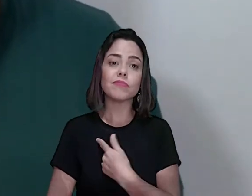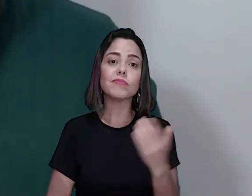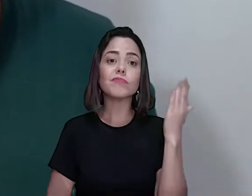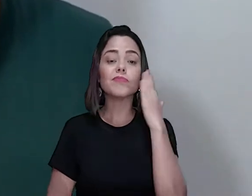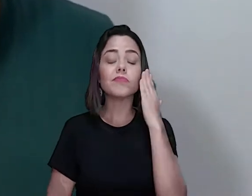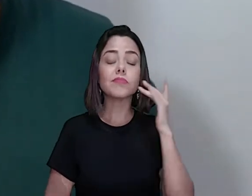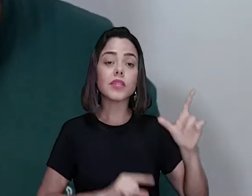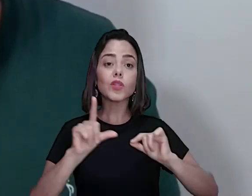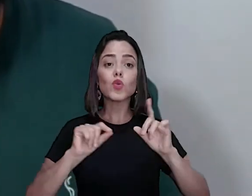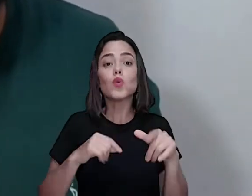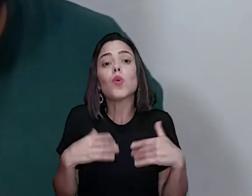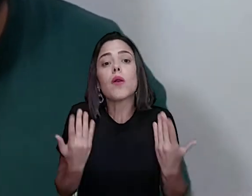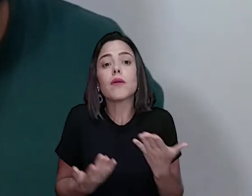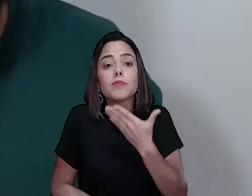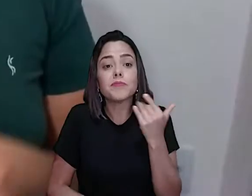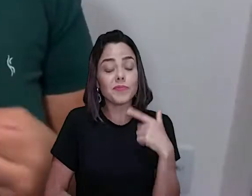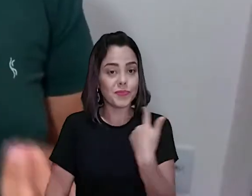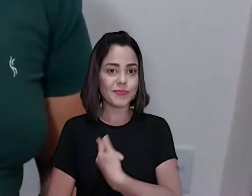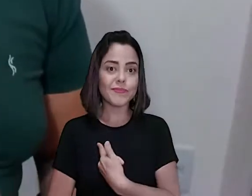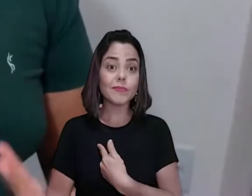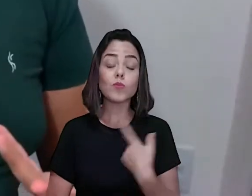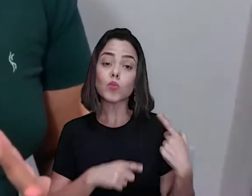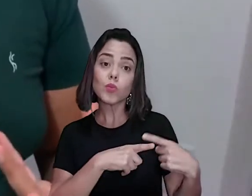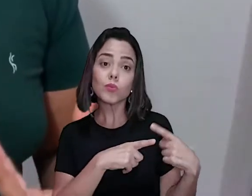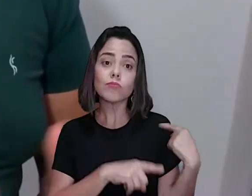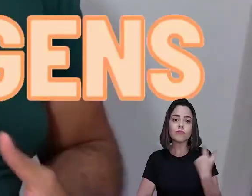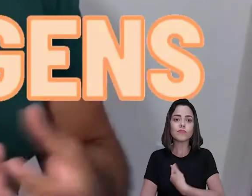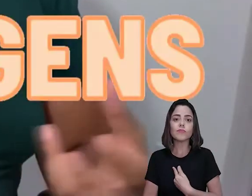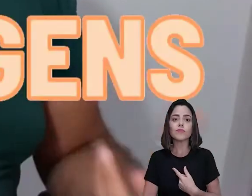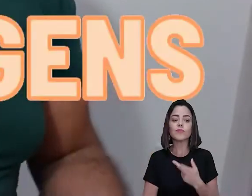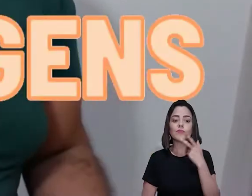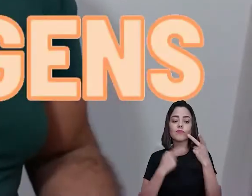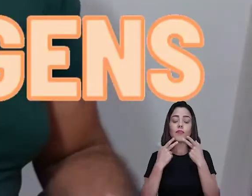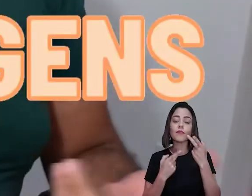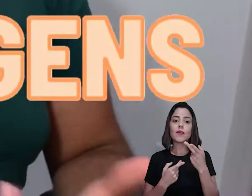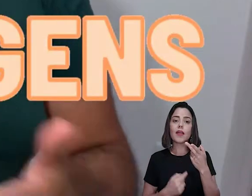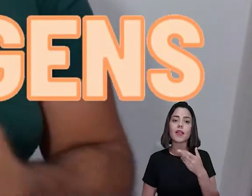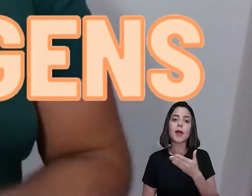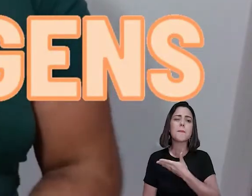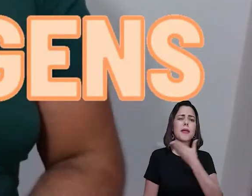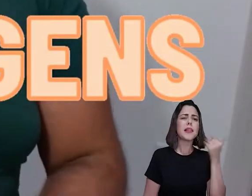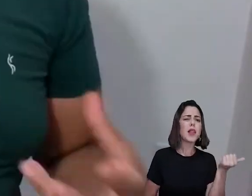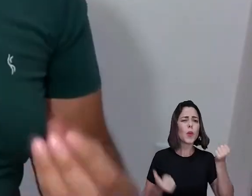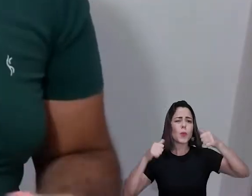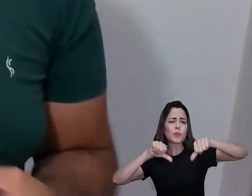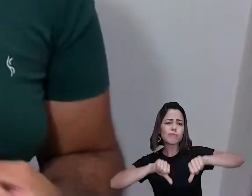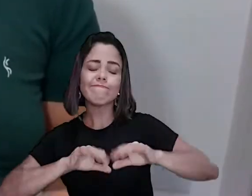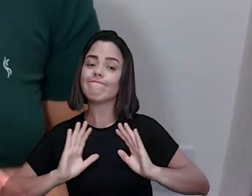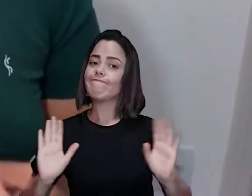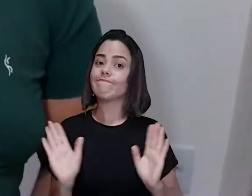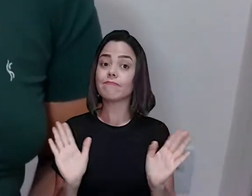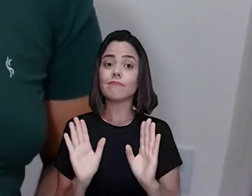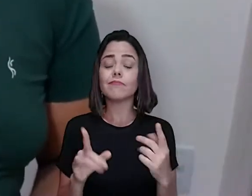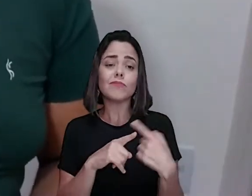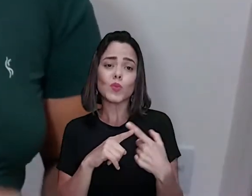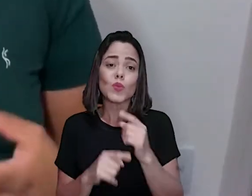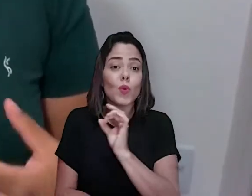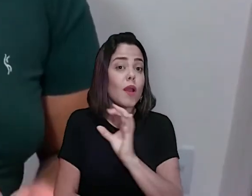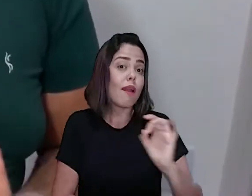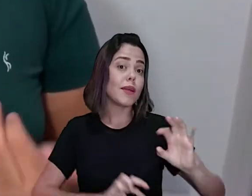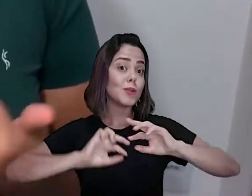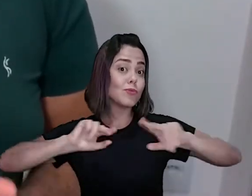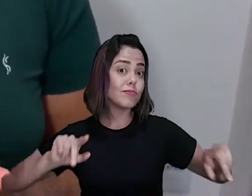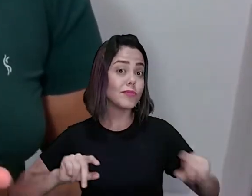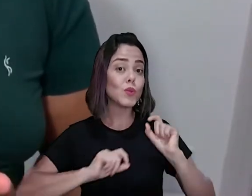condições de escolher qual é melhor para a gente. Porque a gente não vai falar em vantagens e desvantagens, porque isso é muito subjetivo. O que é